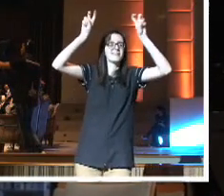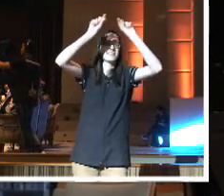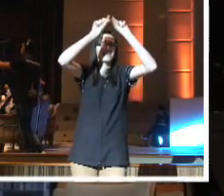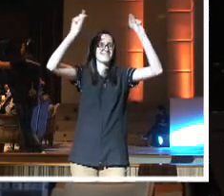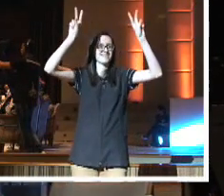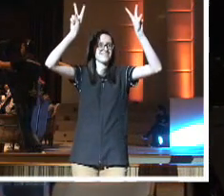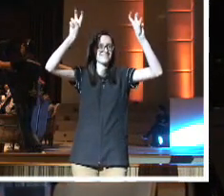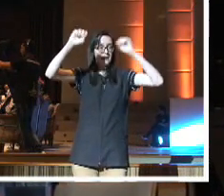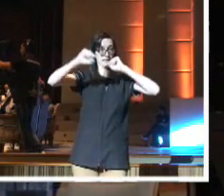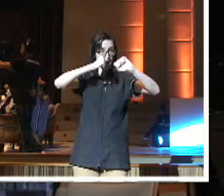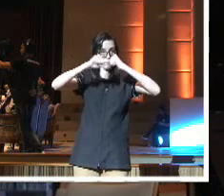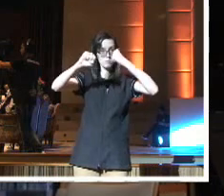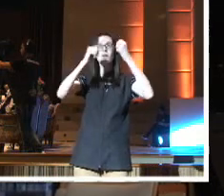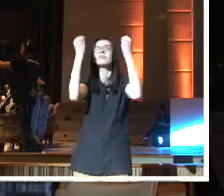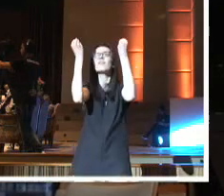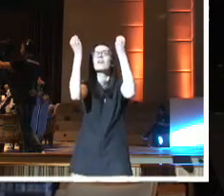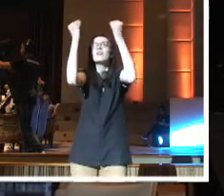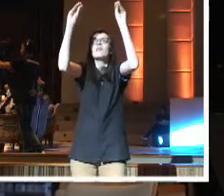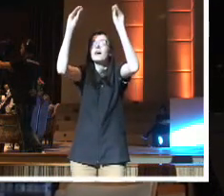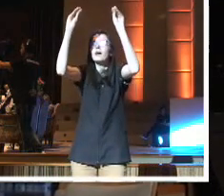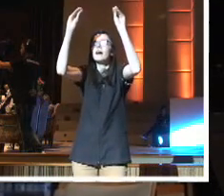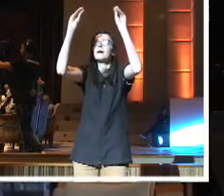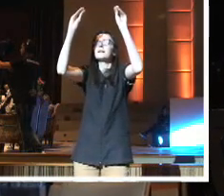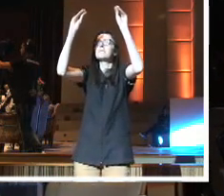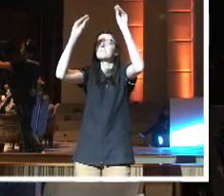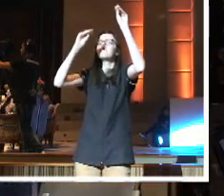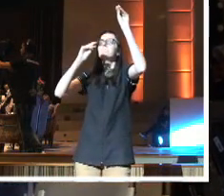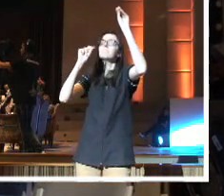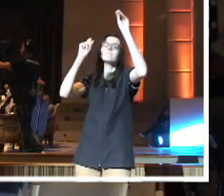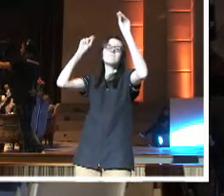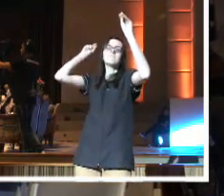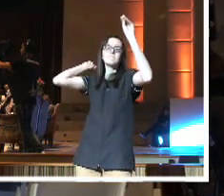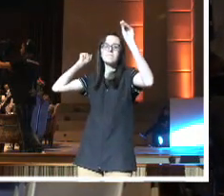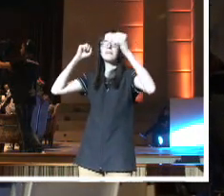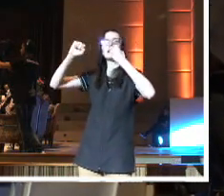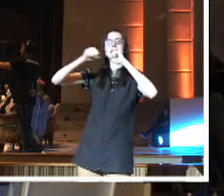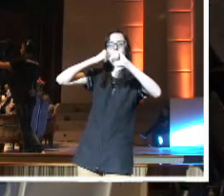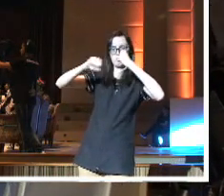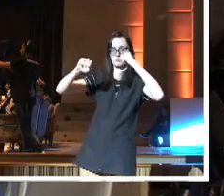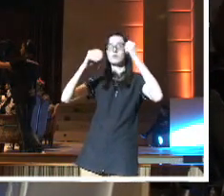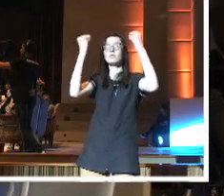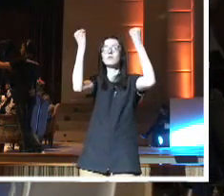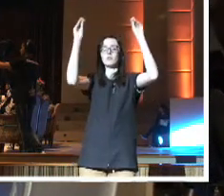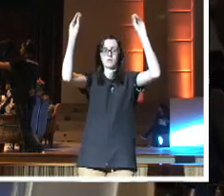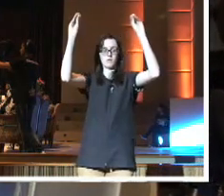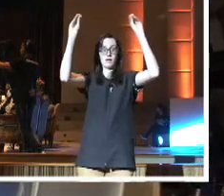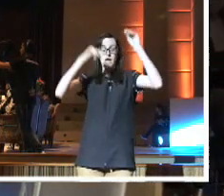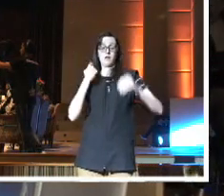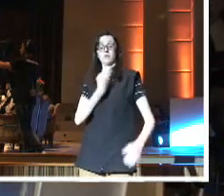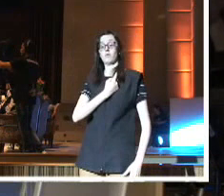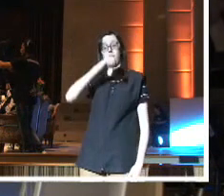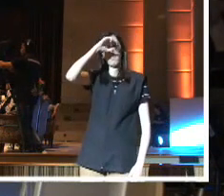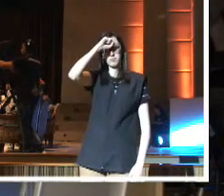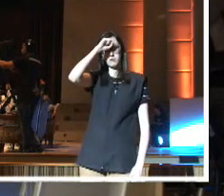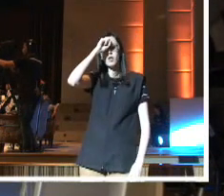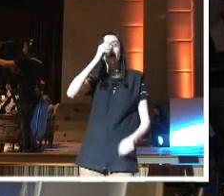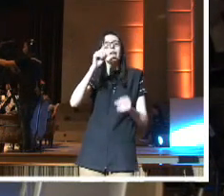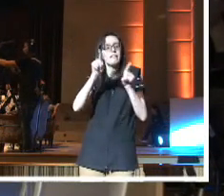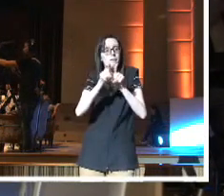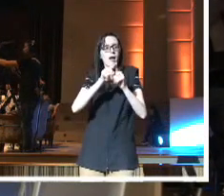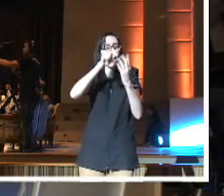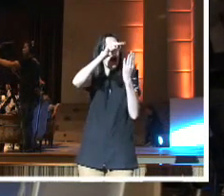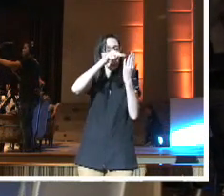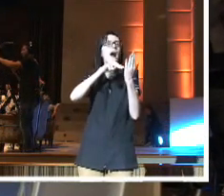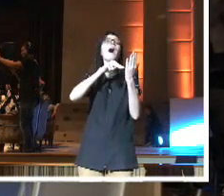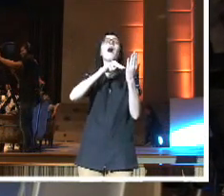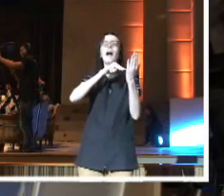coloca quando e como esses salmos foram escritos. E aí a gente aprende um pouquinho da história de